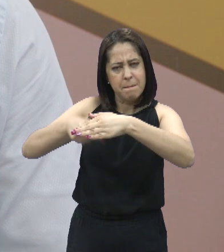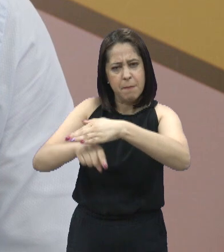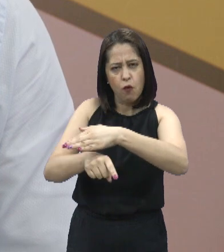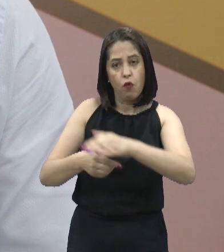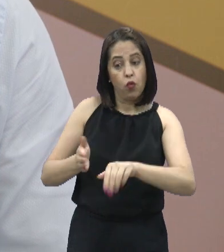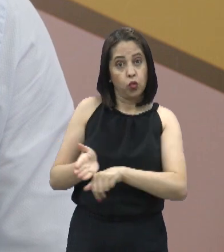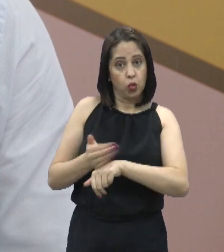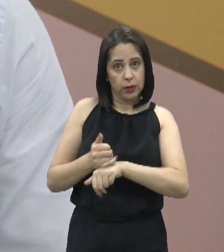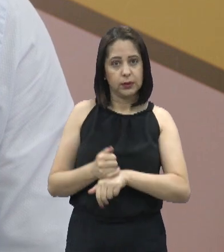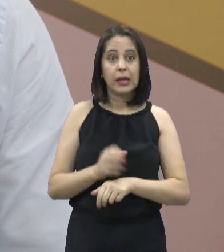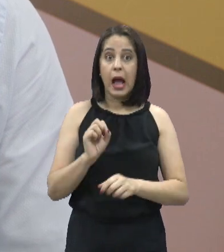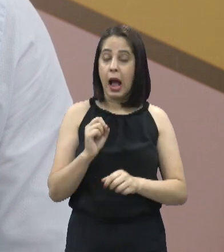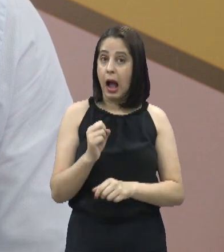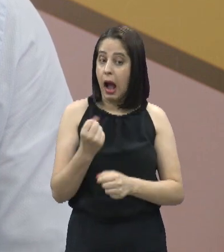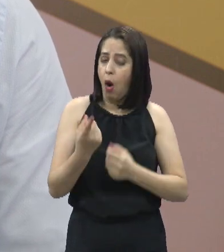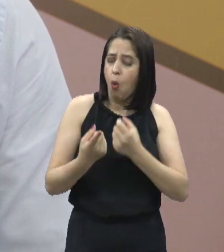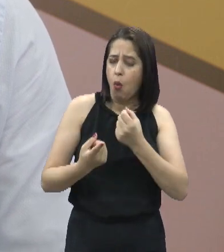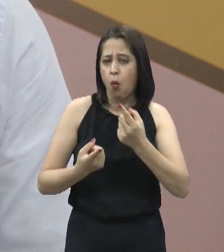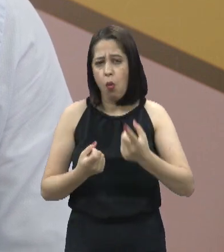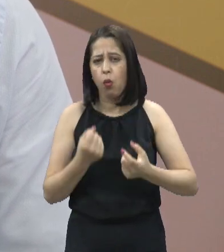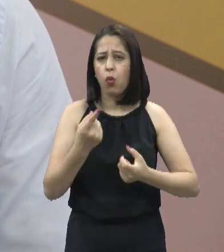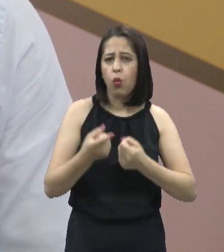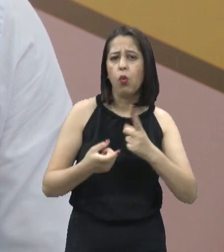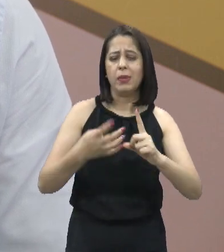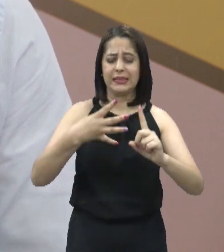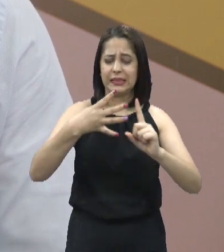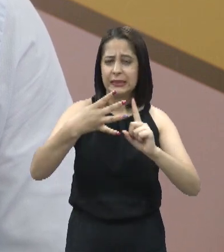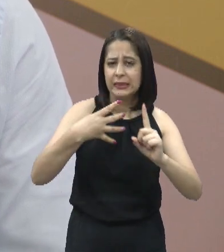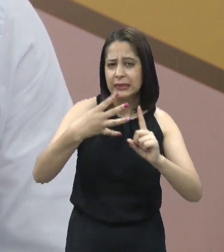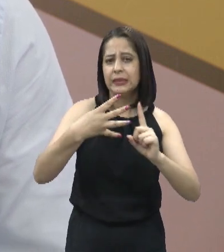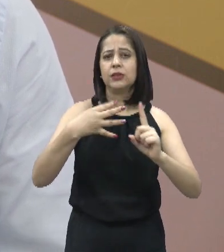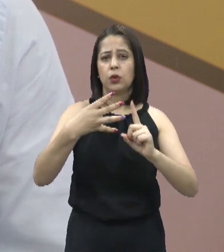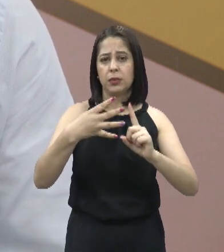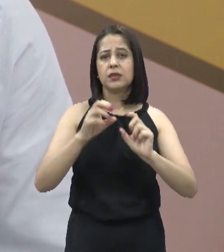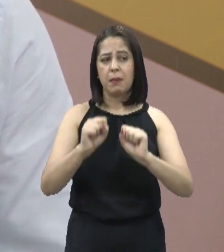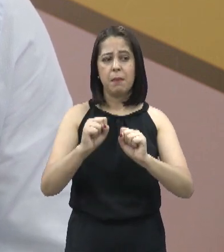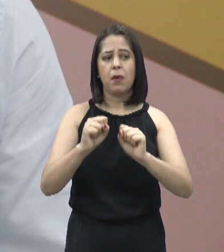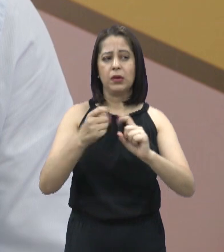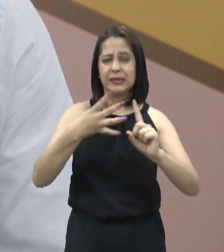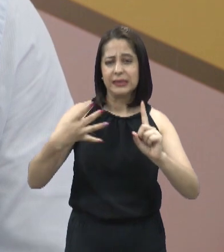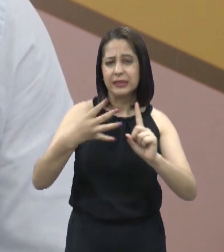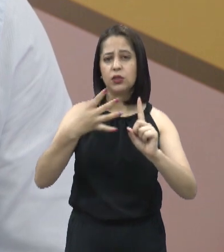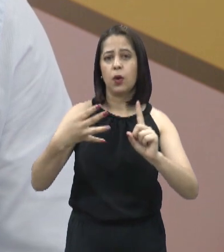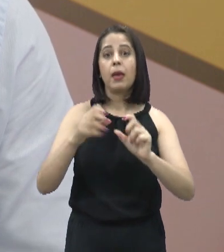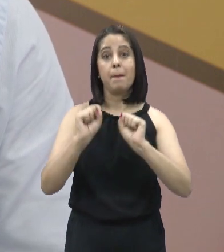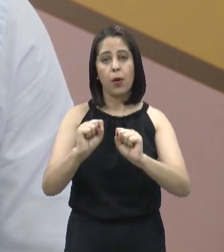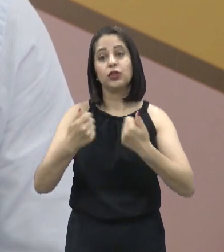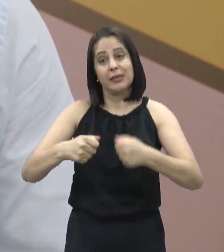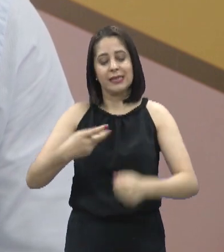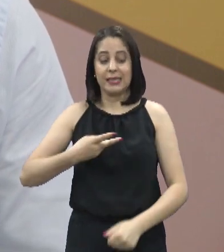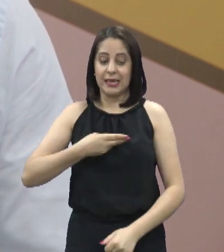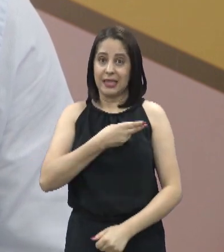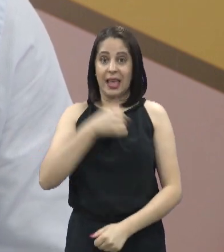tem síndromes que aumentam bastante a incidência de câncer, que pode até necessitar de uma cirurgia para reduzir o